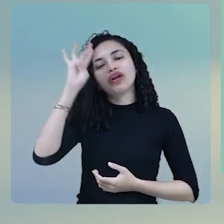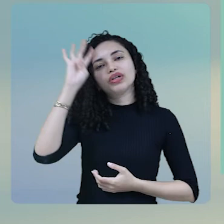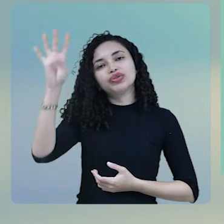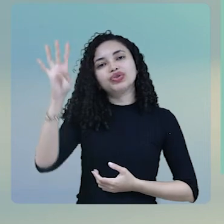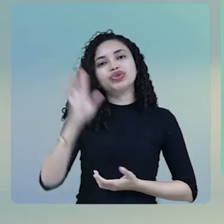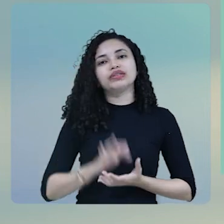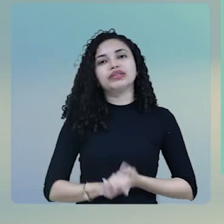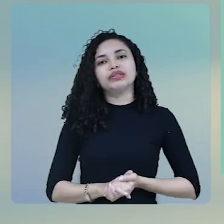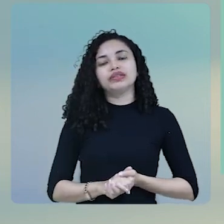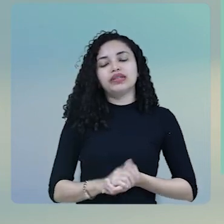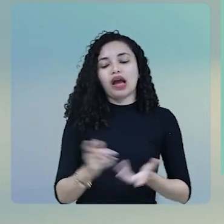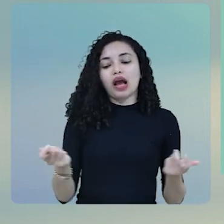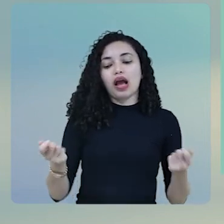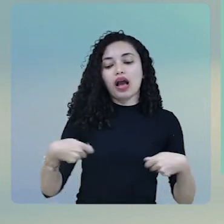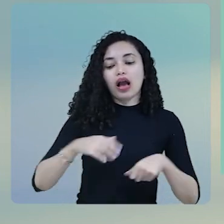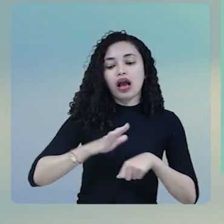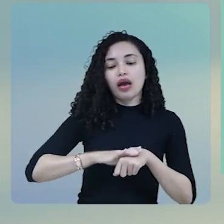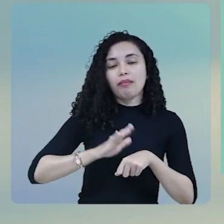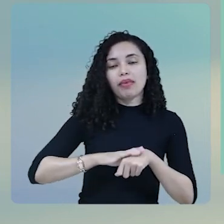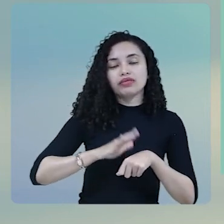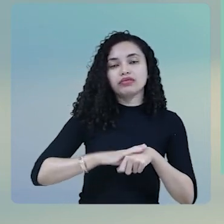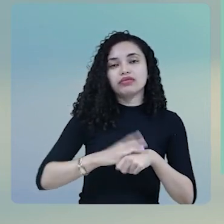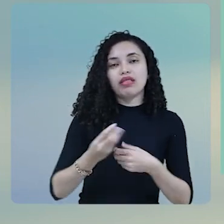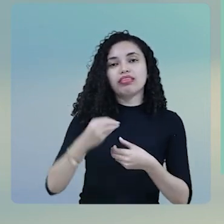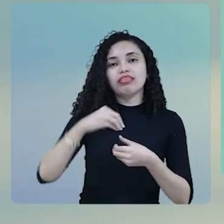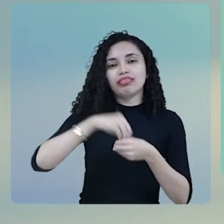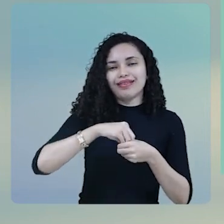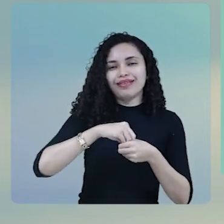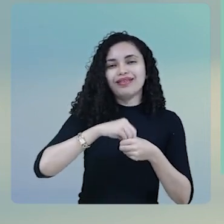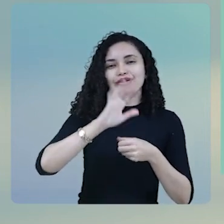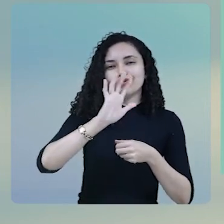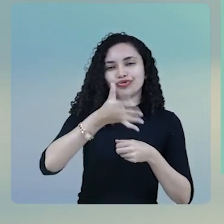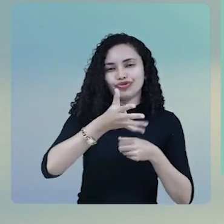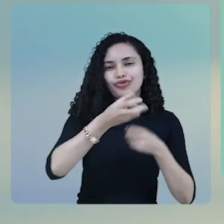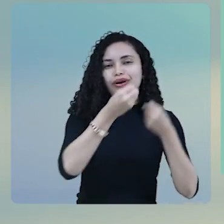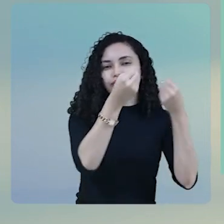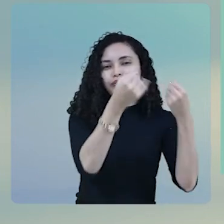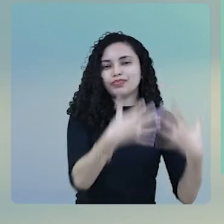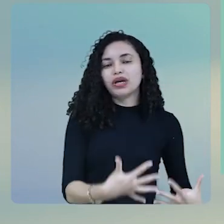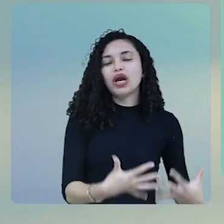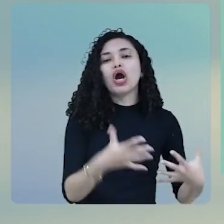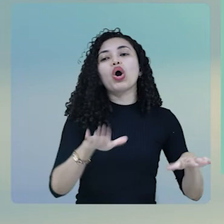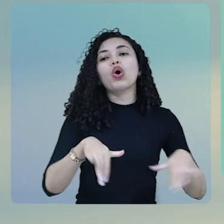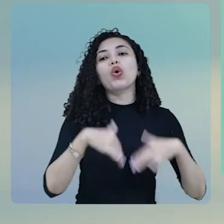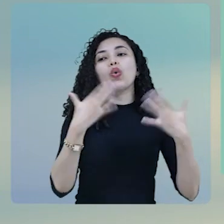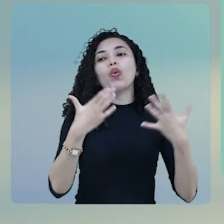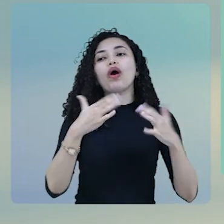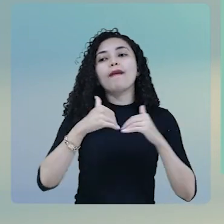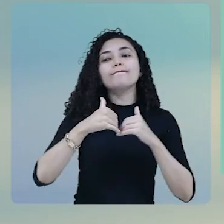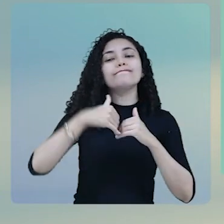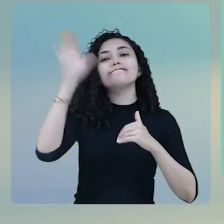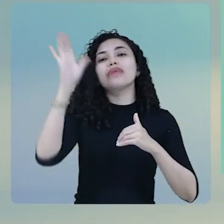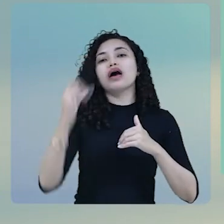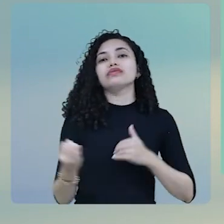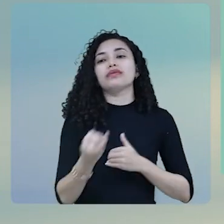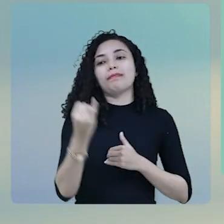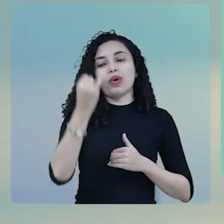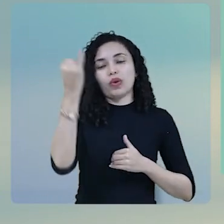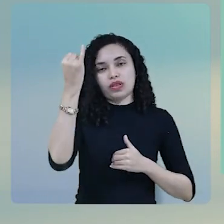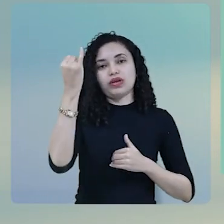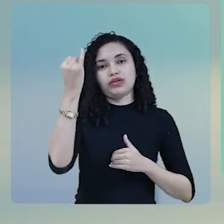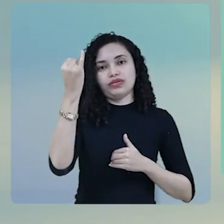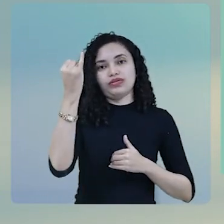Vamos seguir? E aí? Vamos refletir. Dentre as capacidades físicas